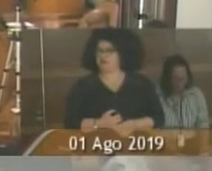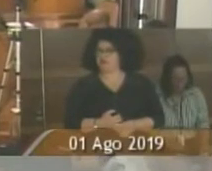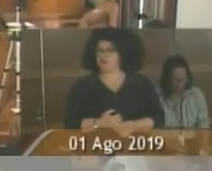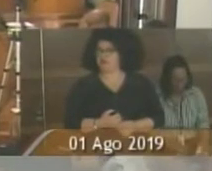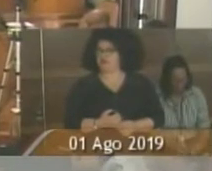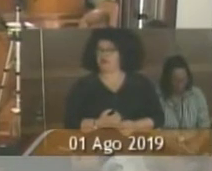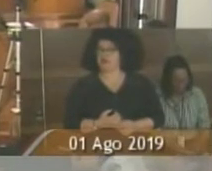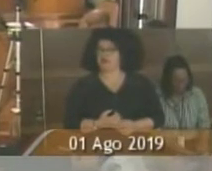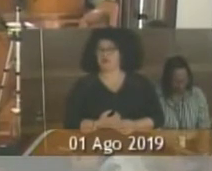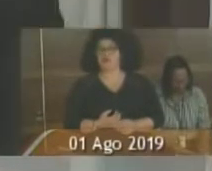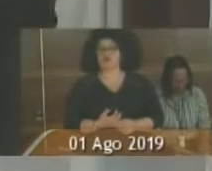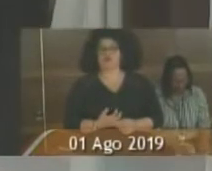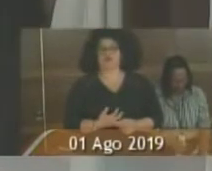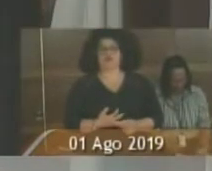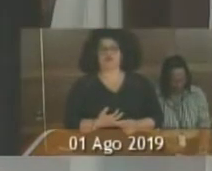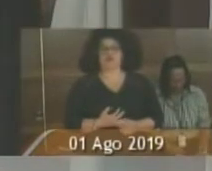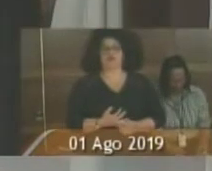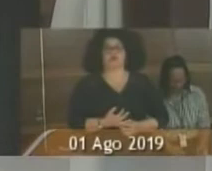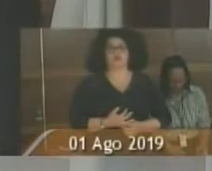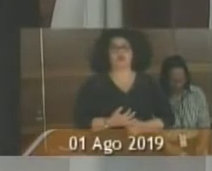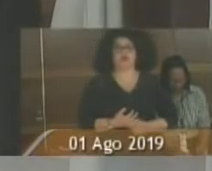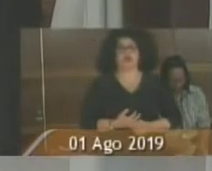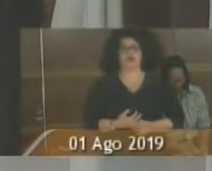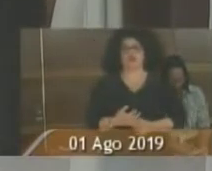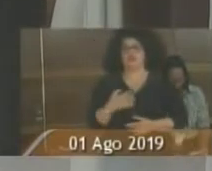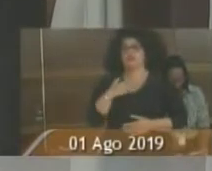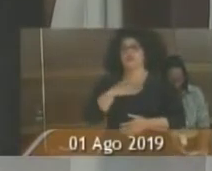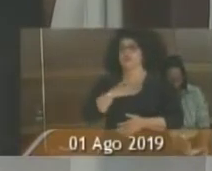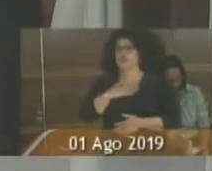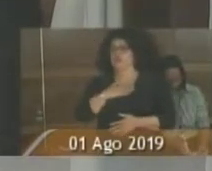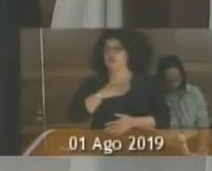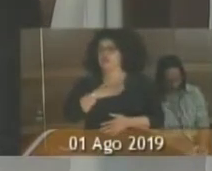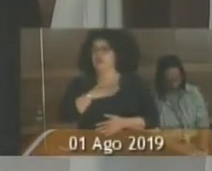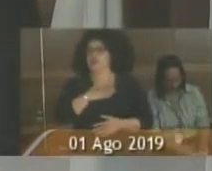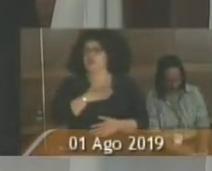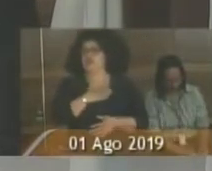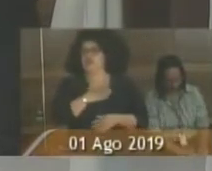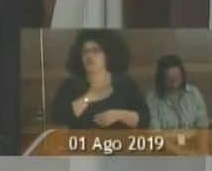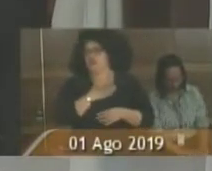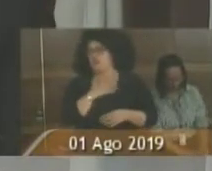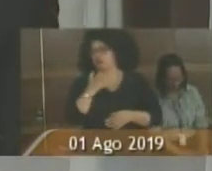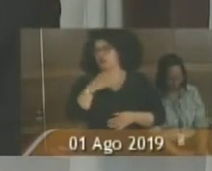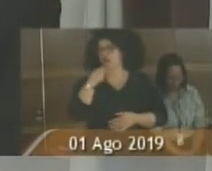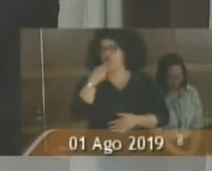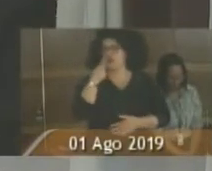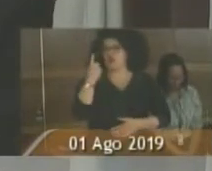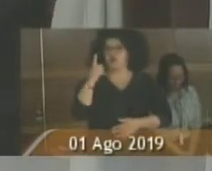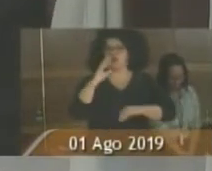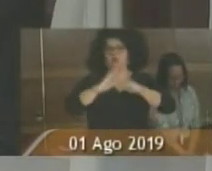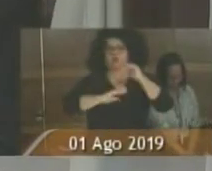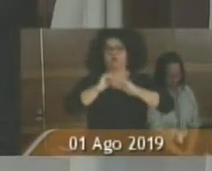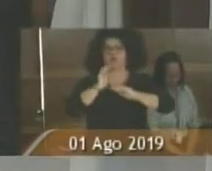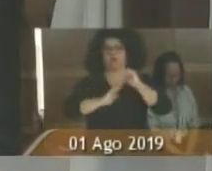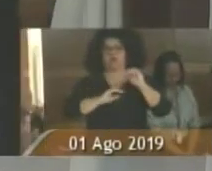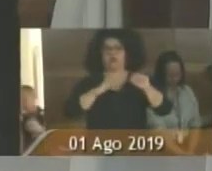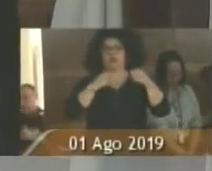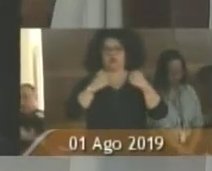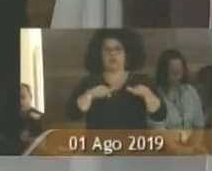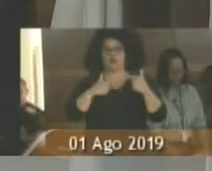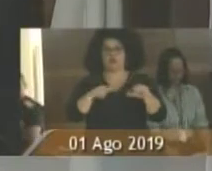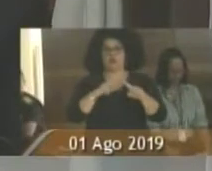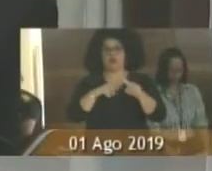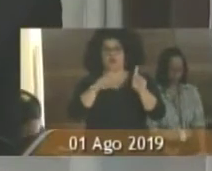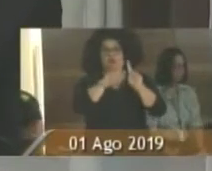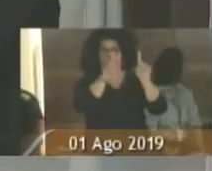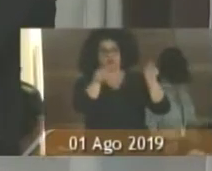hoje, eu queria que tá ressaltando o trabalho de um servidor. Ele é servidor porque ele foi